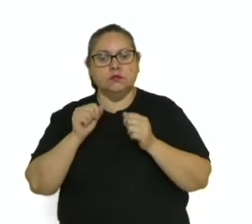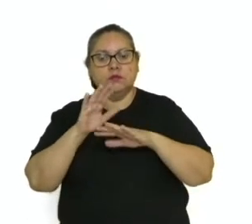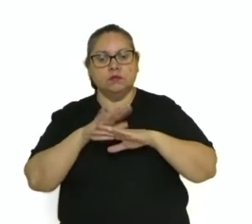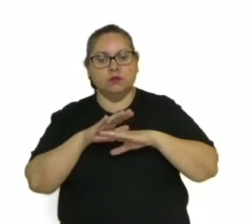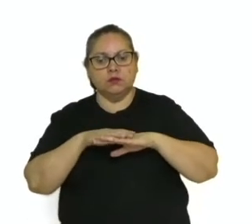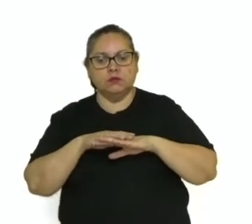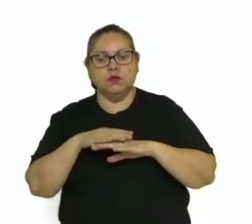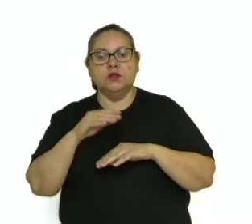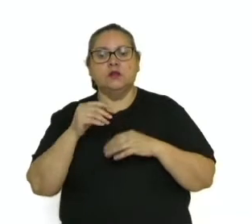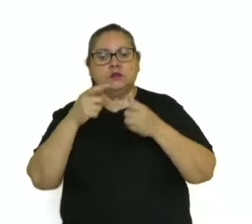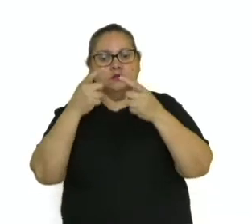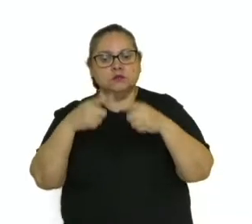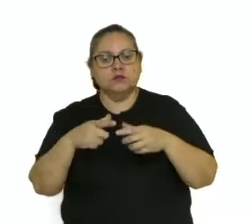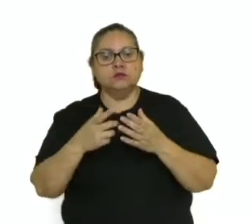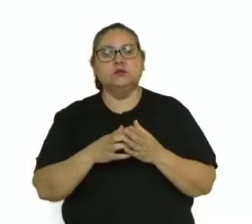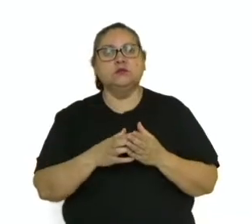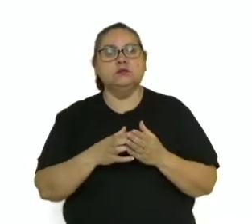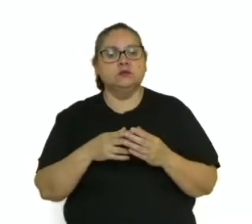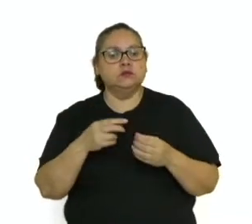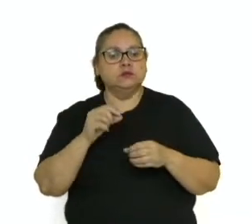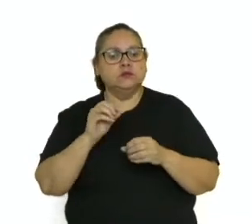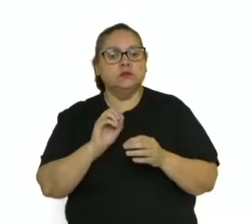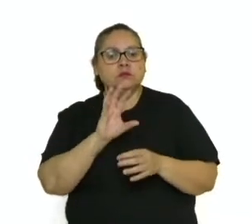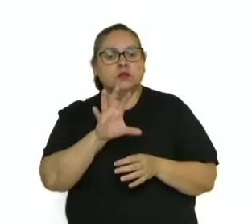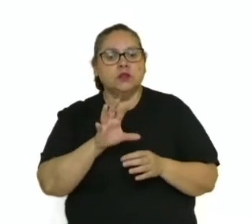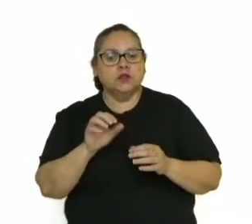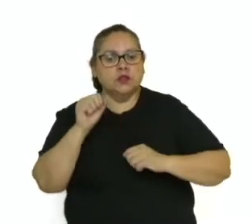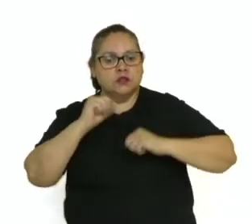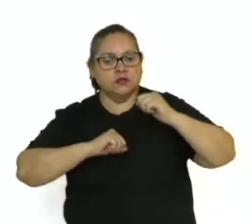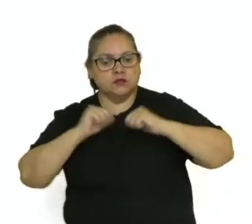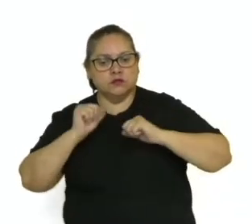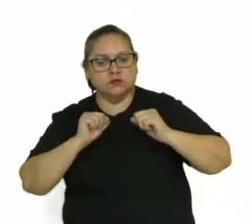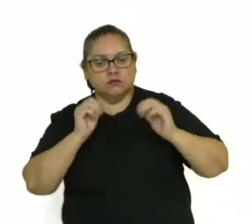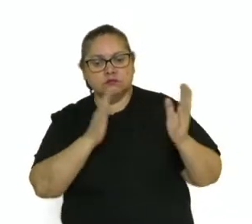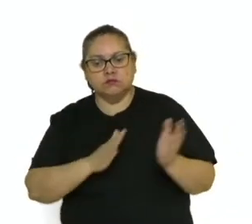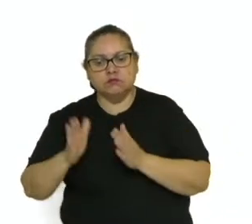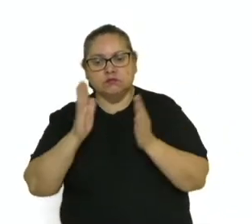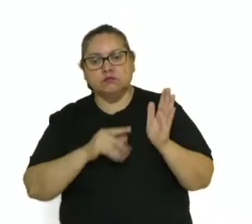burguesia, centrando a economia na principal atividade desenvolvida e